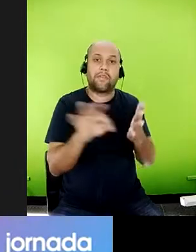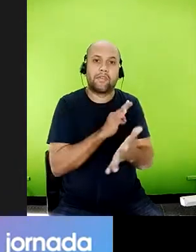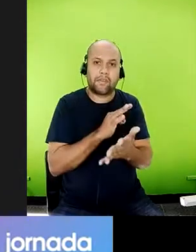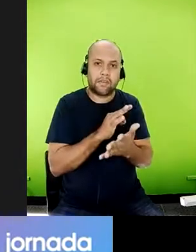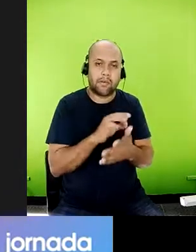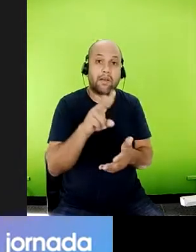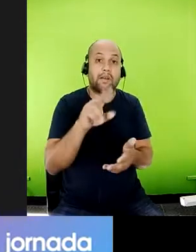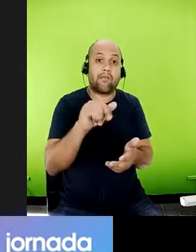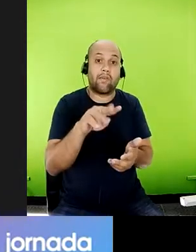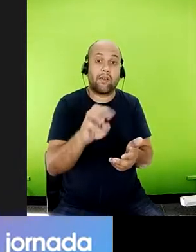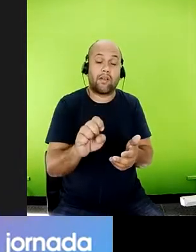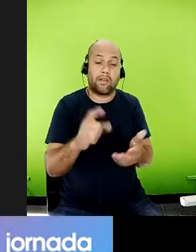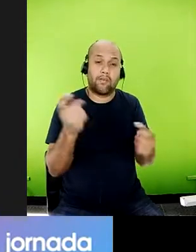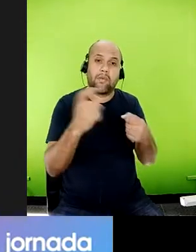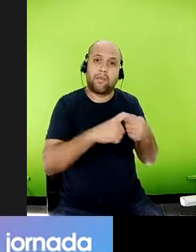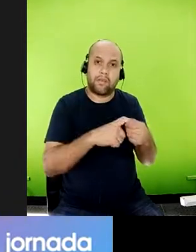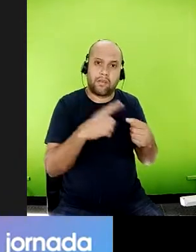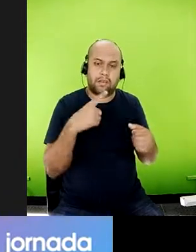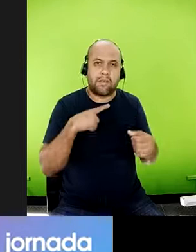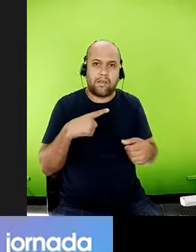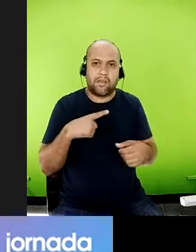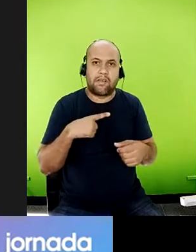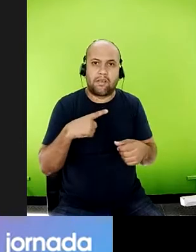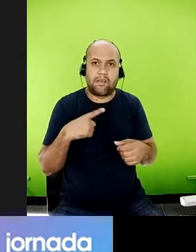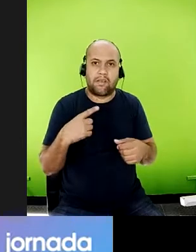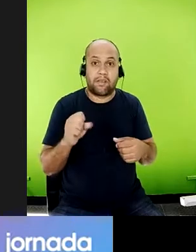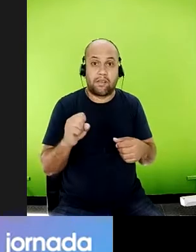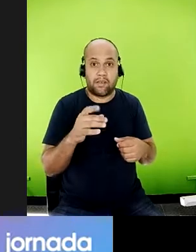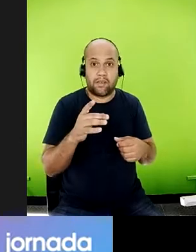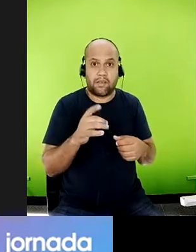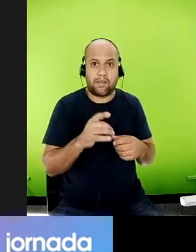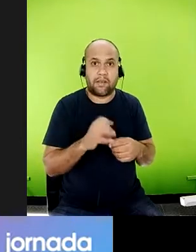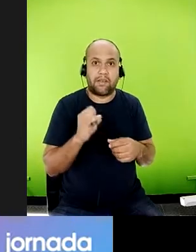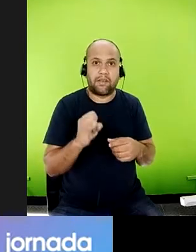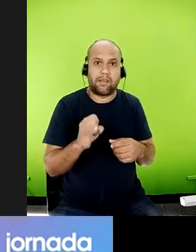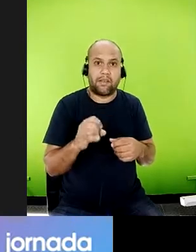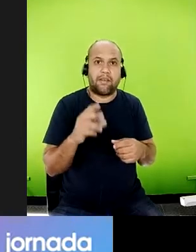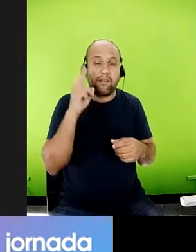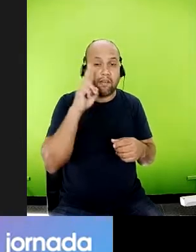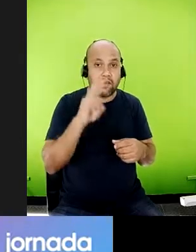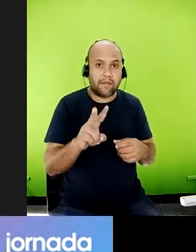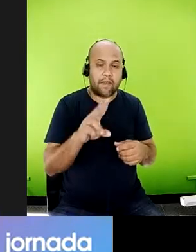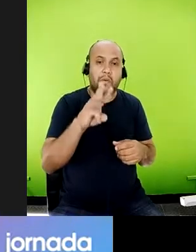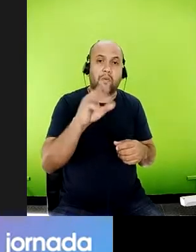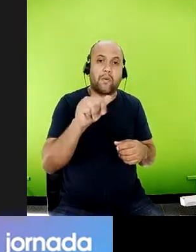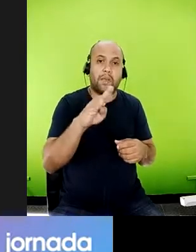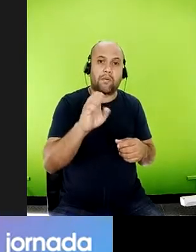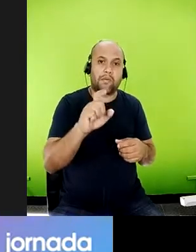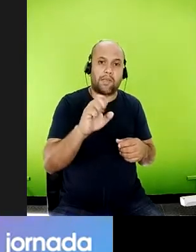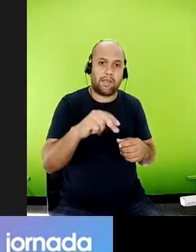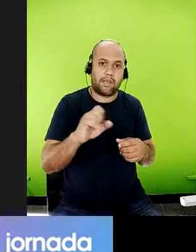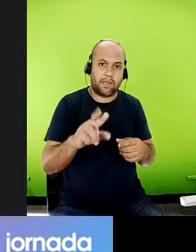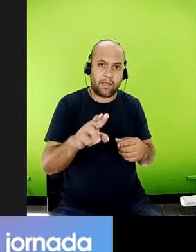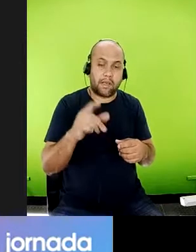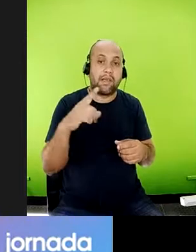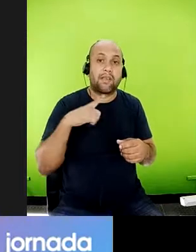falei a Vale também é super parceira lá do jornal da quem for passar das nossas do nosso sabe nariz do imersão também vai poder ter